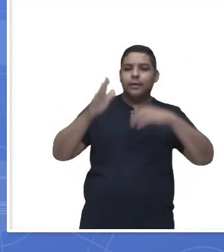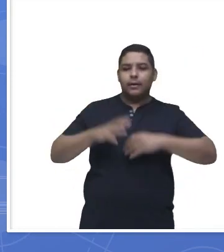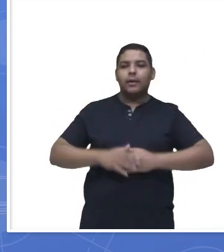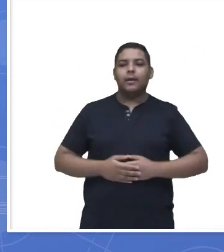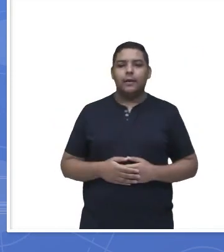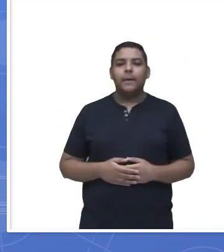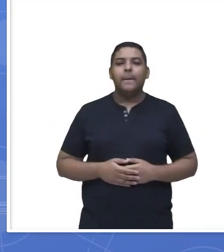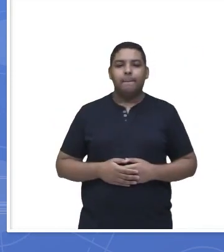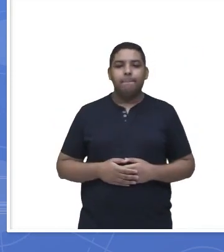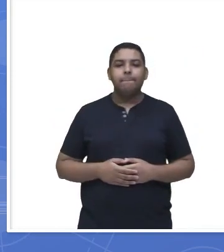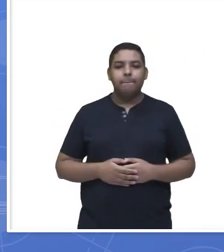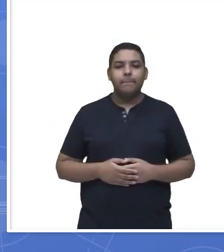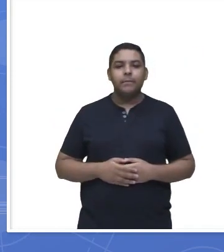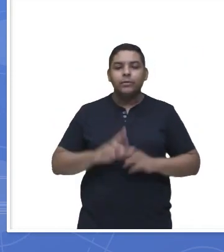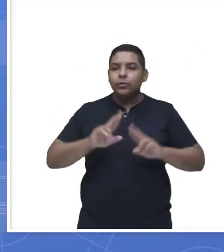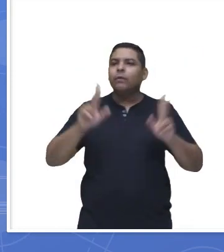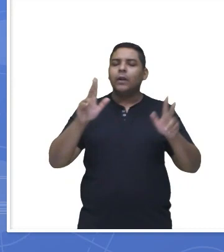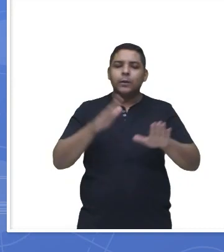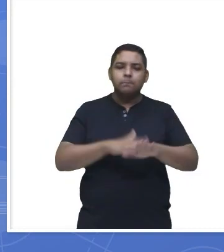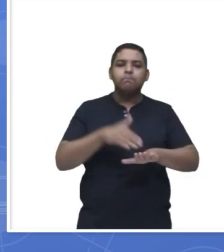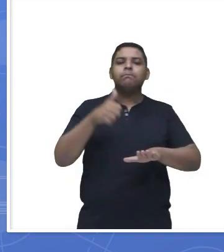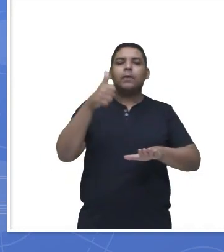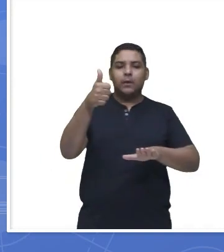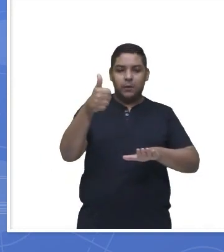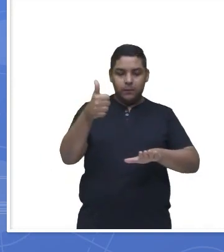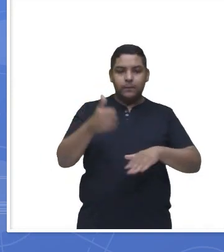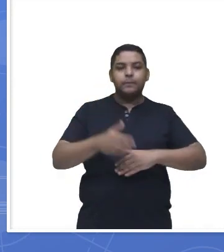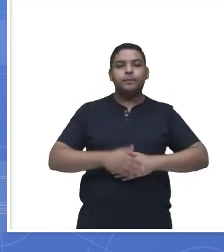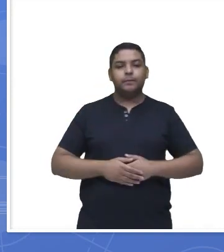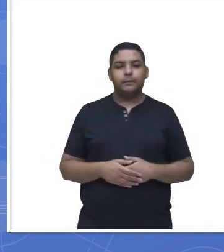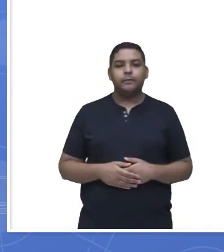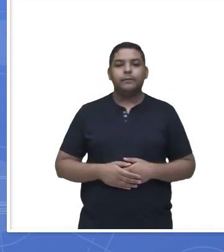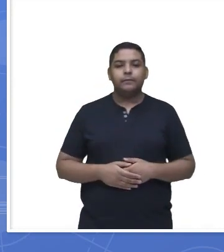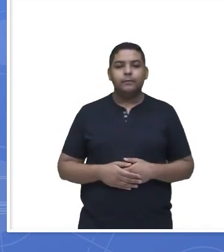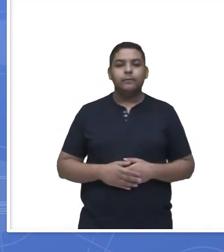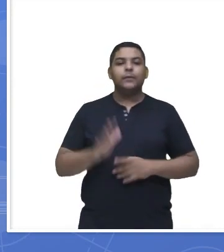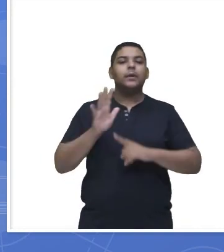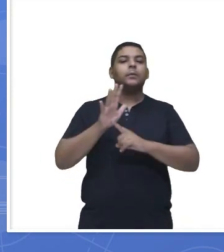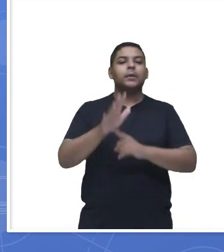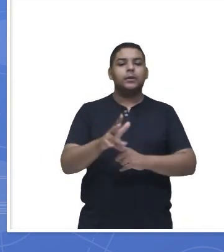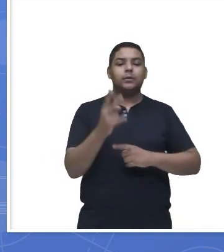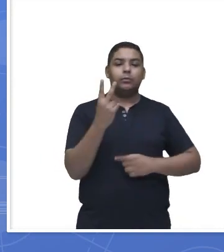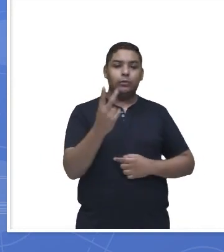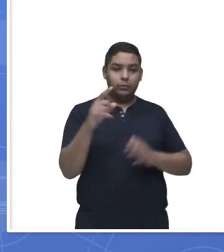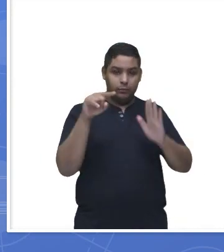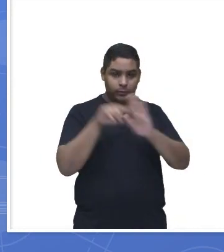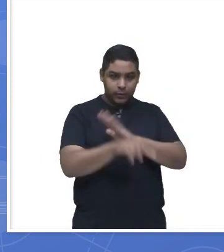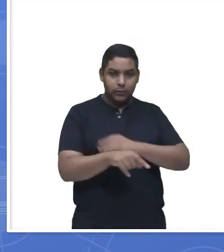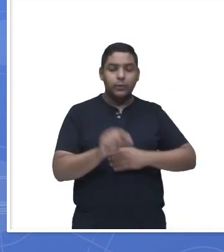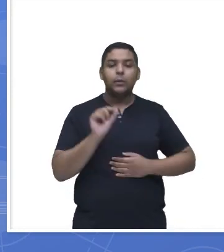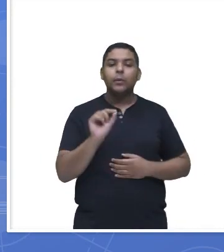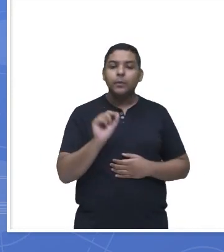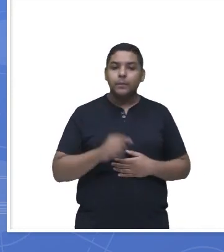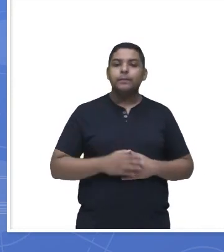ou de uma forma melhor, vamos assim dizer. E nós apresentamos duas questões no